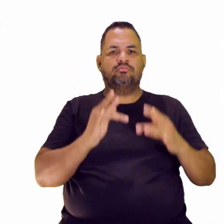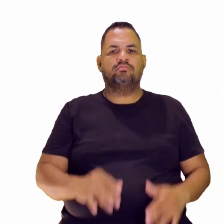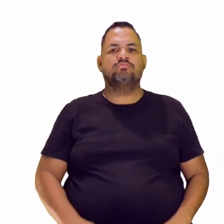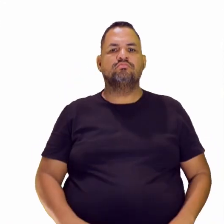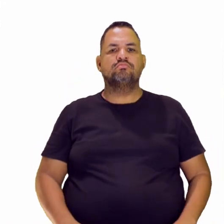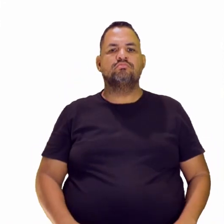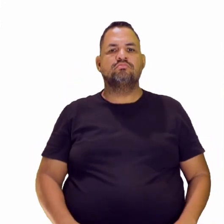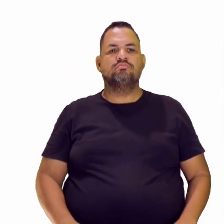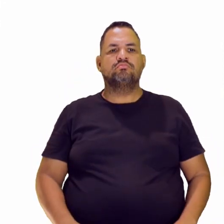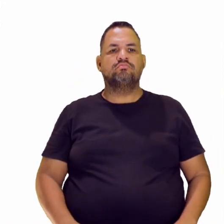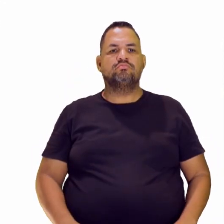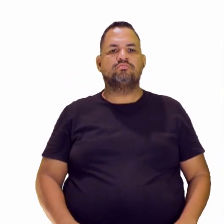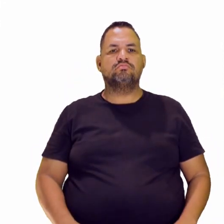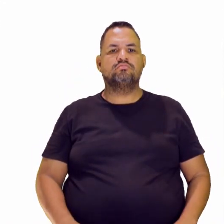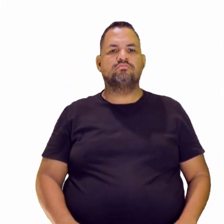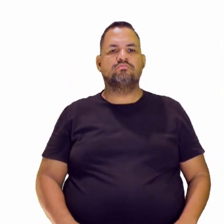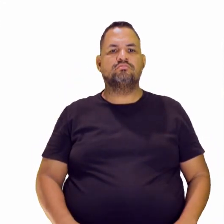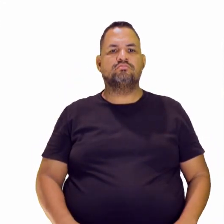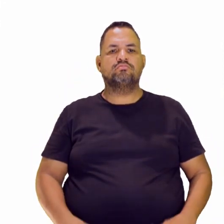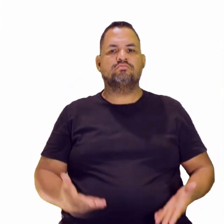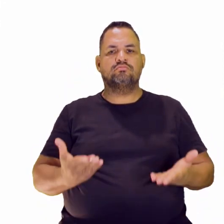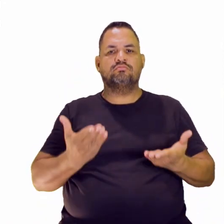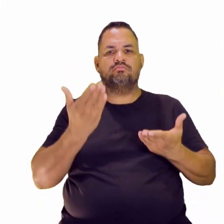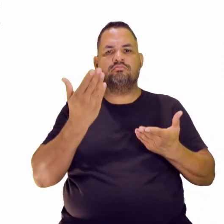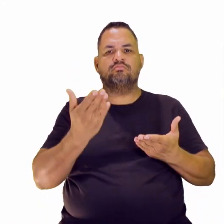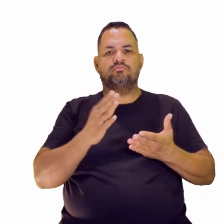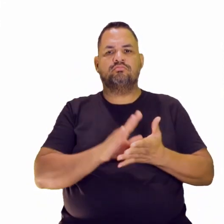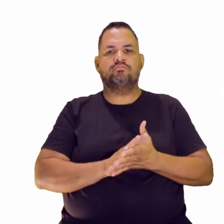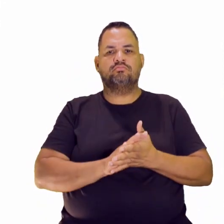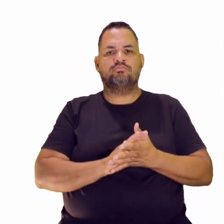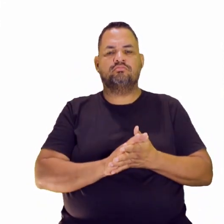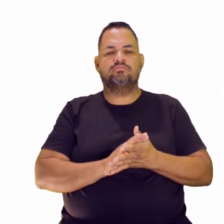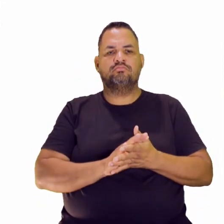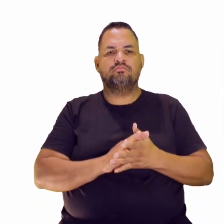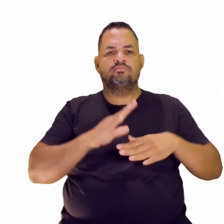aí que os artistas estavam aí com a sua